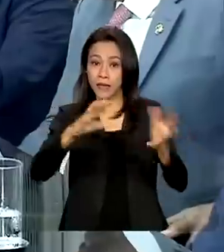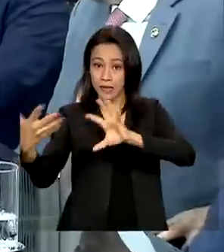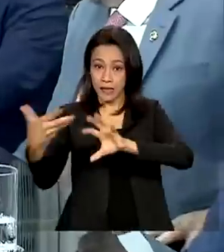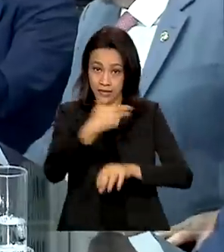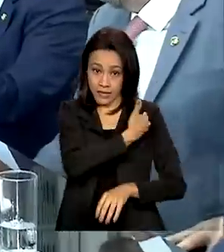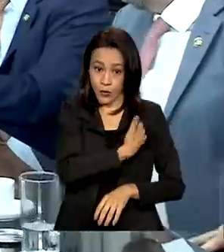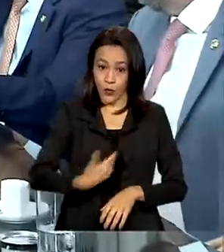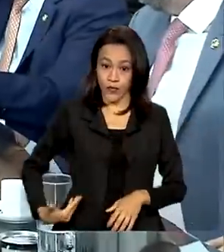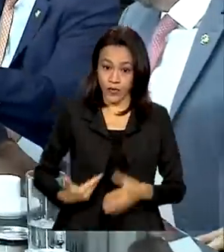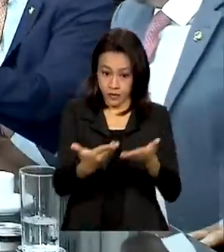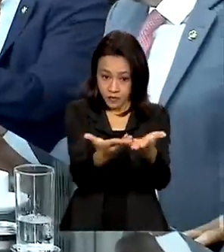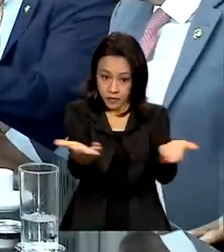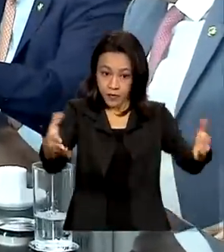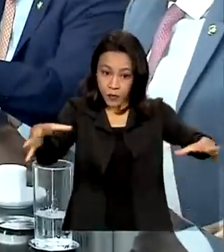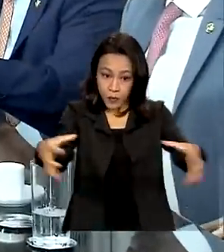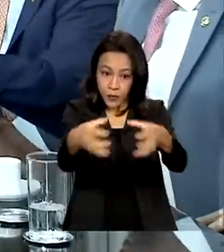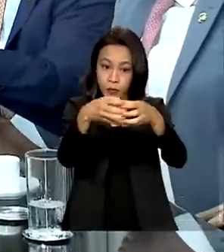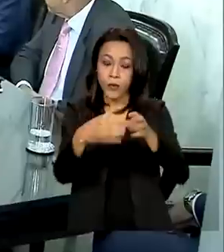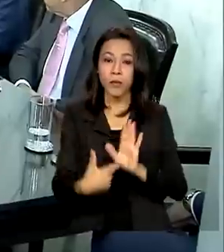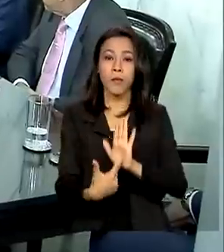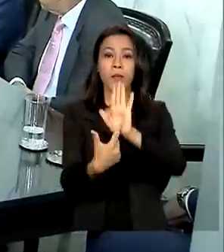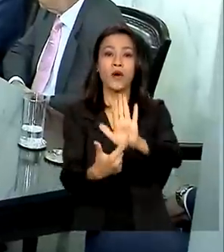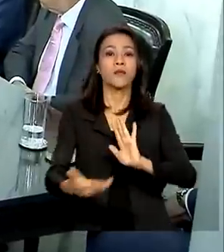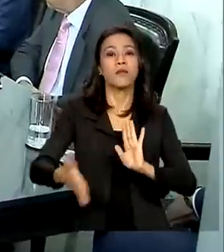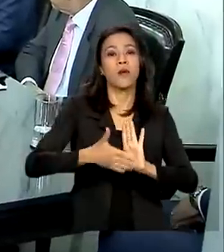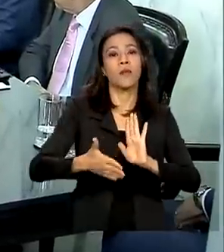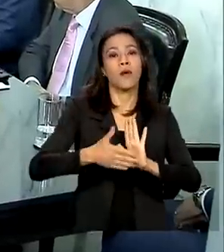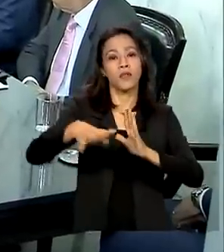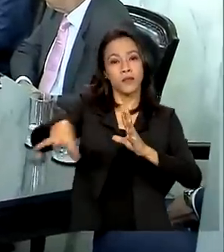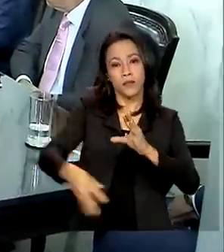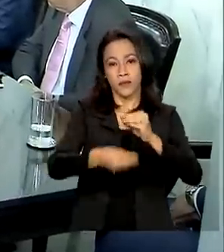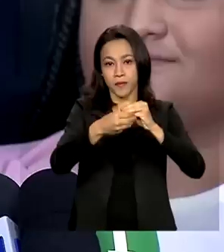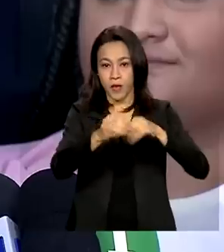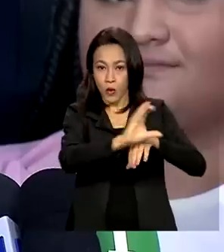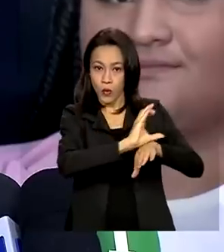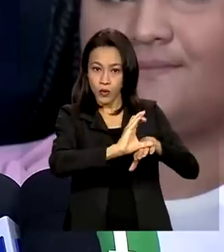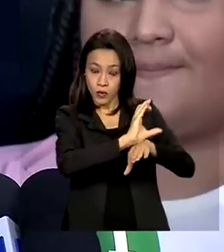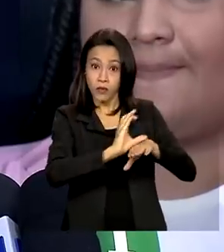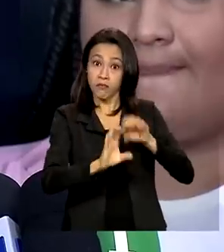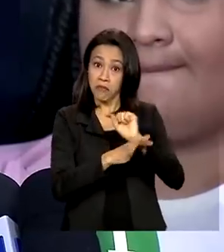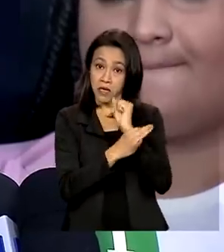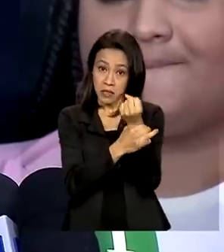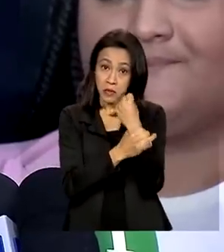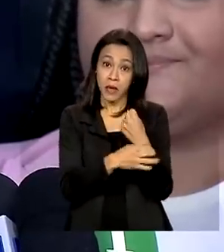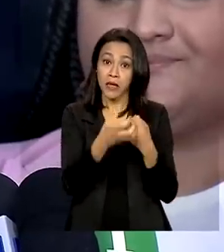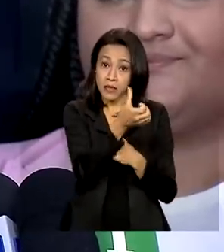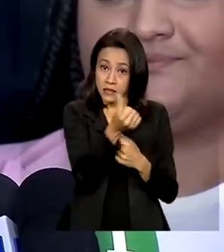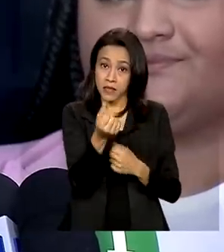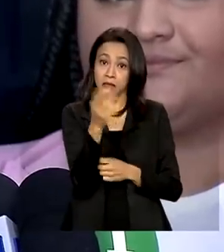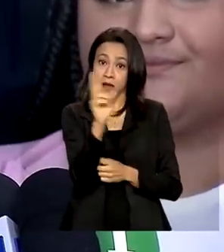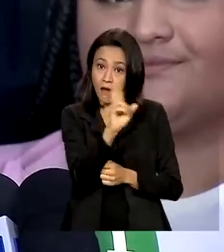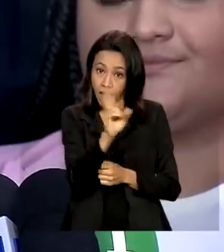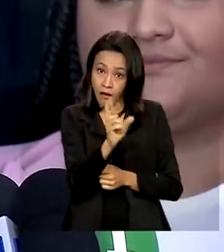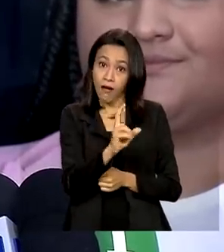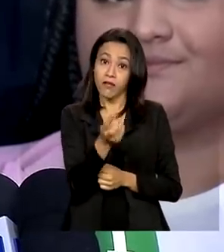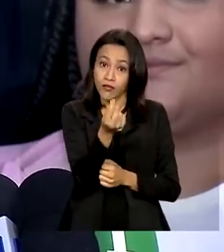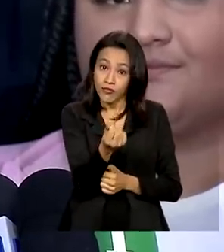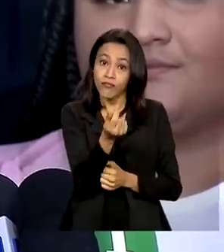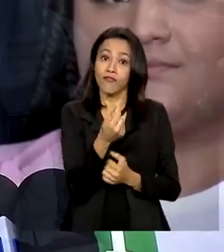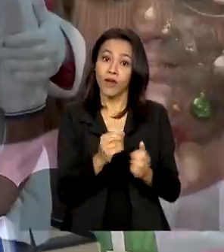governo. Equipe apresenta proposta de emenda à Constituição que vai garantir R$ 600 para o programa de transferência de